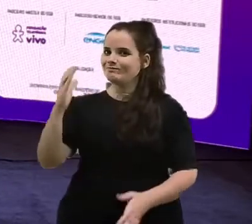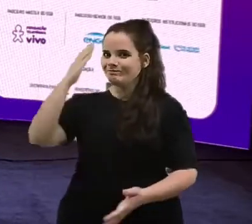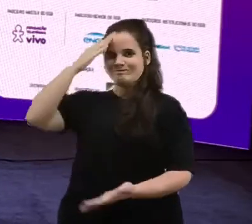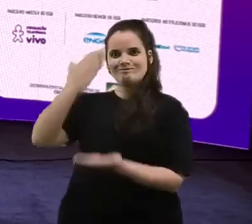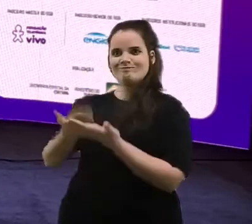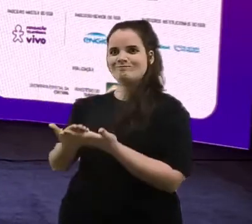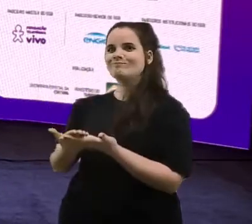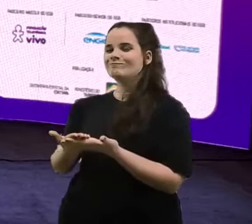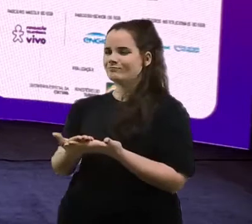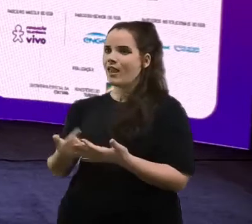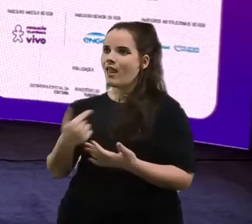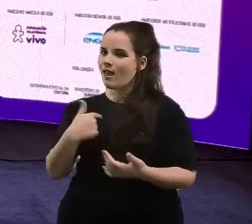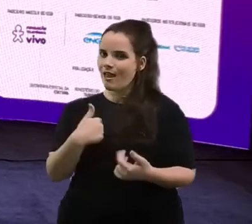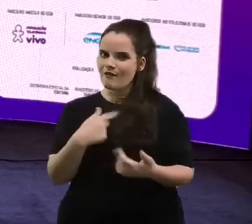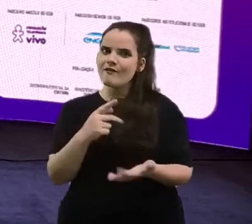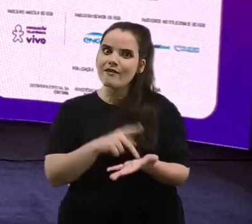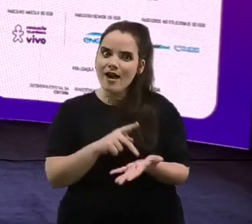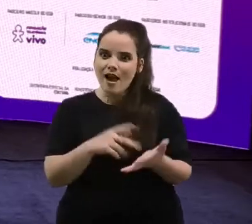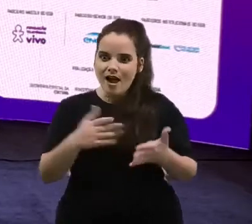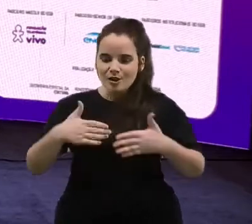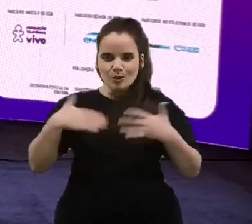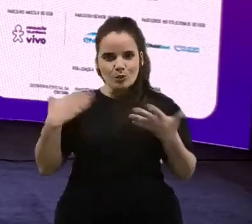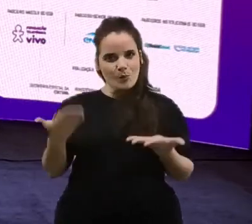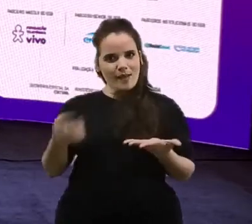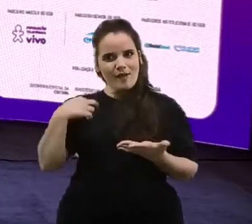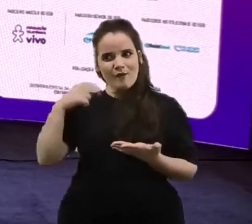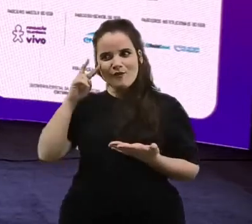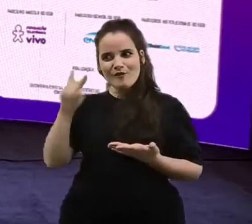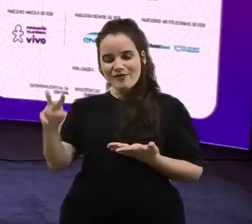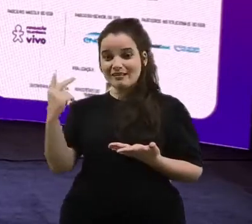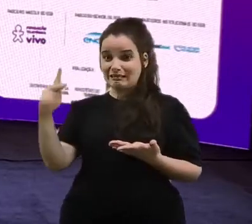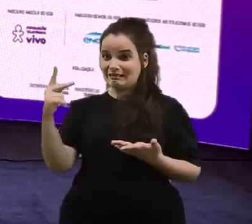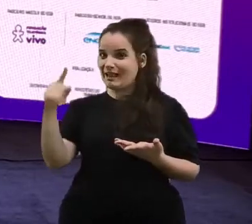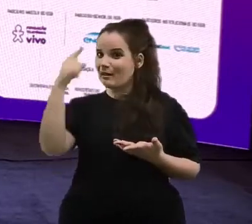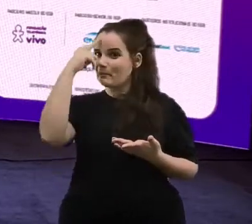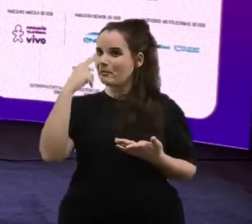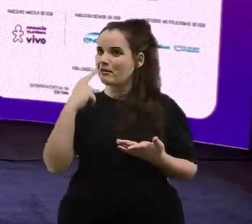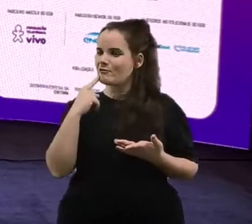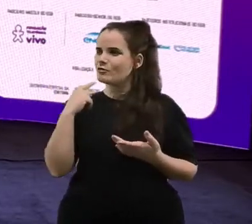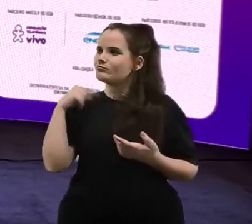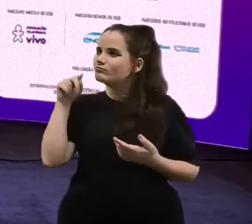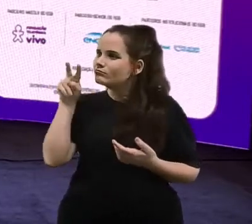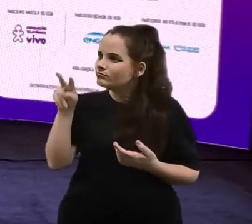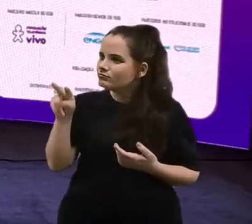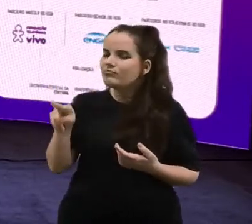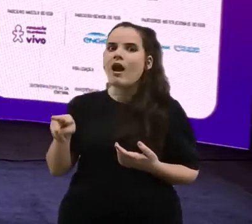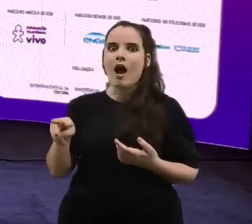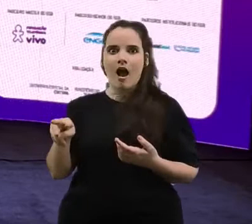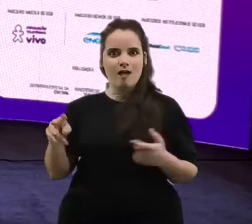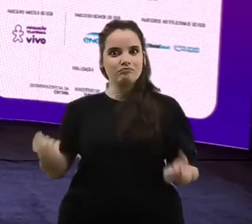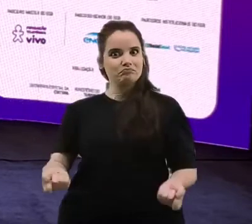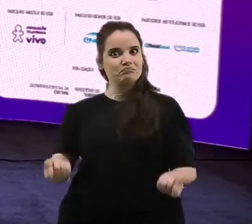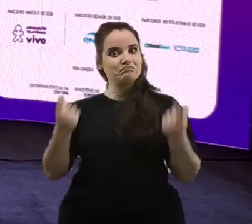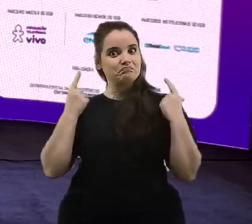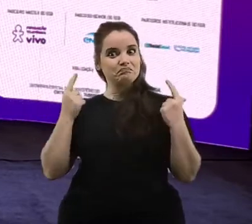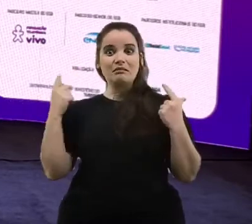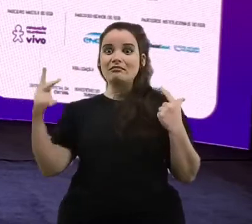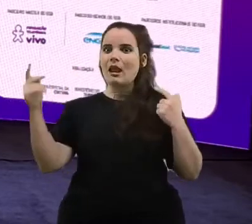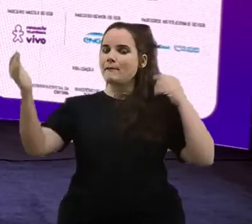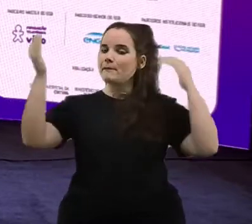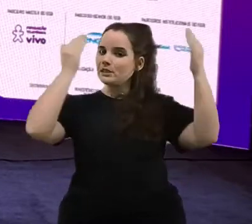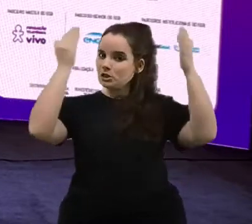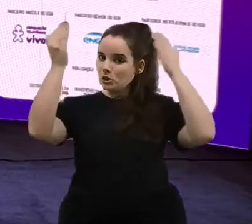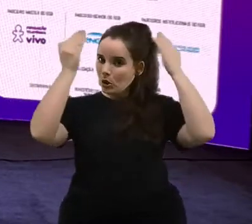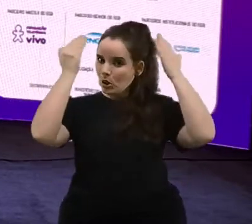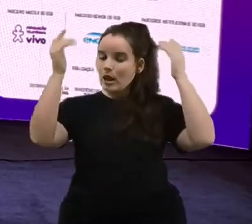super surpresa quando eu vi o perfil da Andrea, porque ela é um perfil bem raro, é uma psicóloga que é cientista de